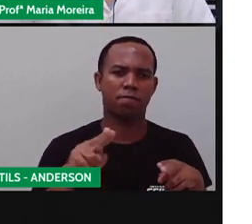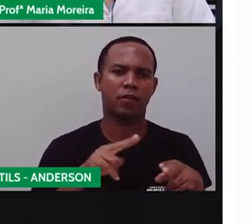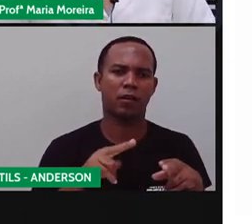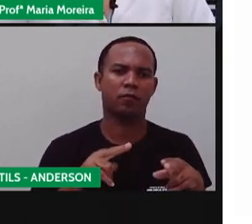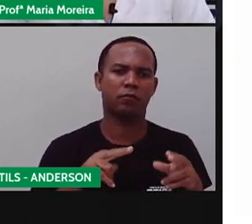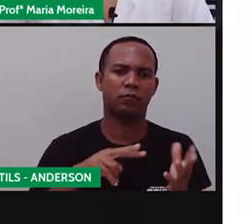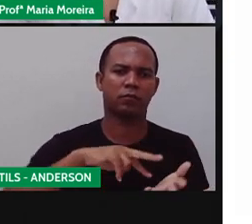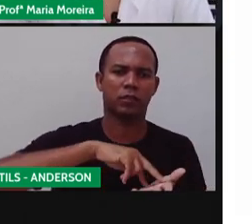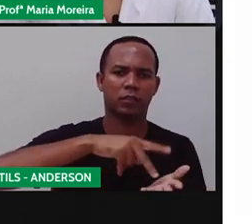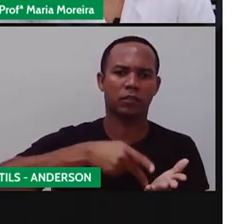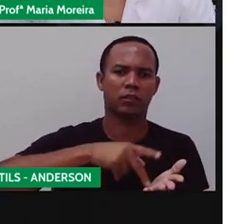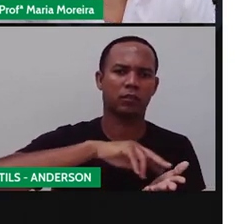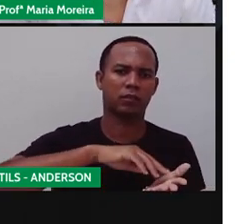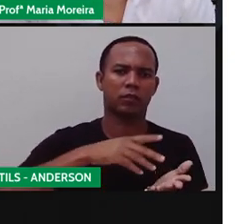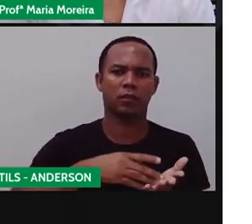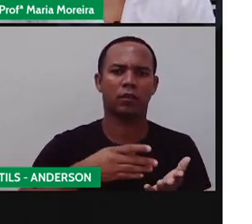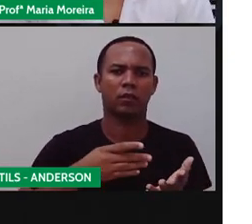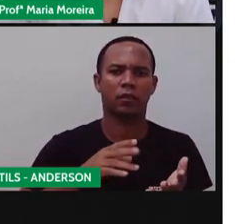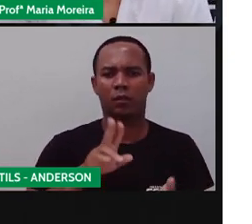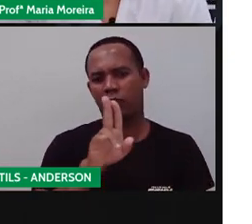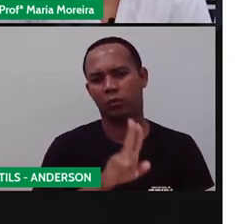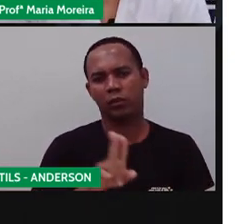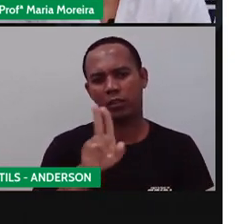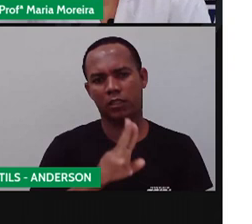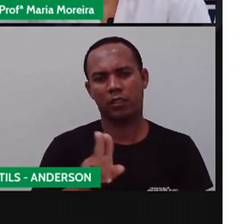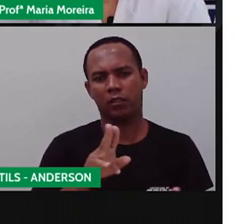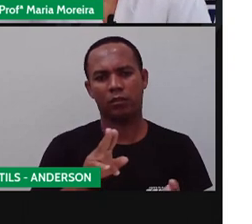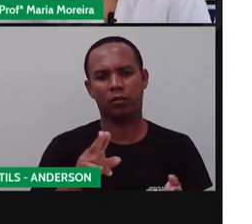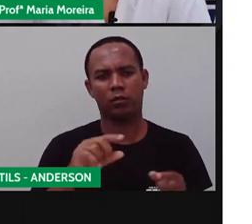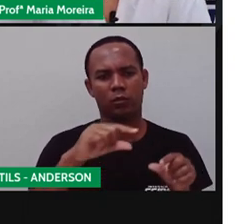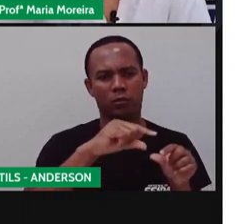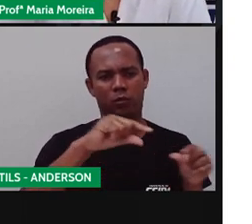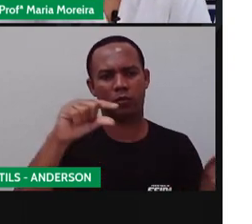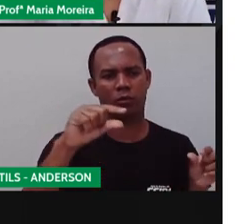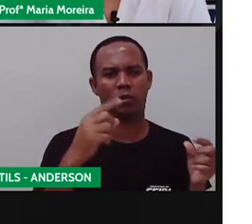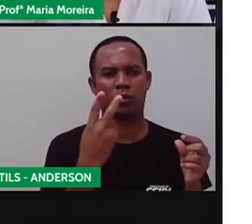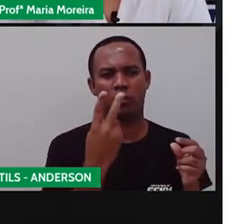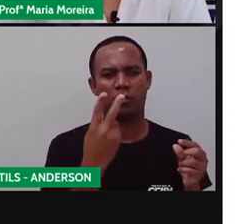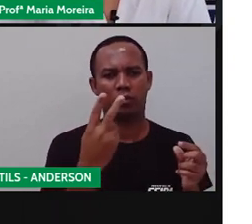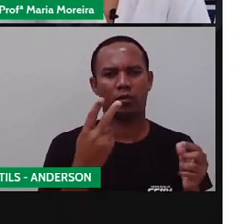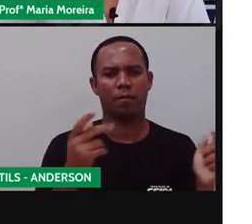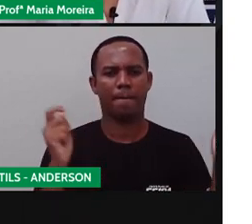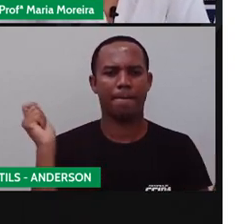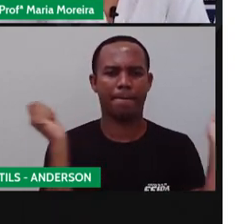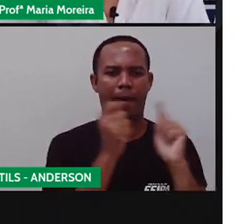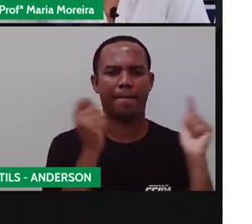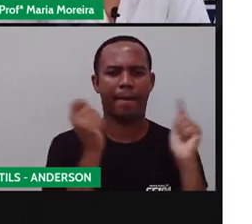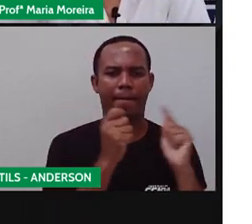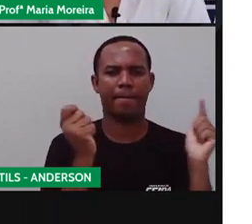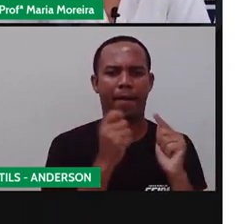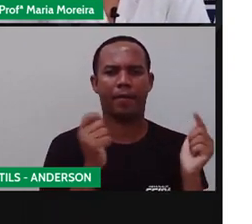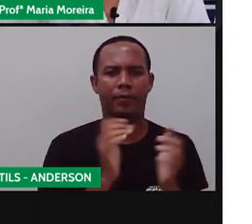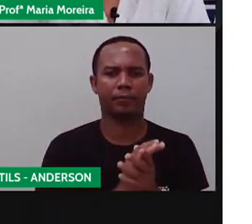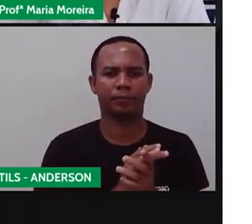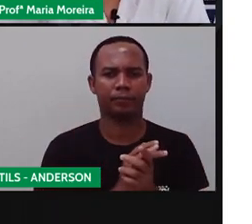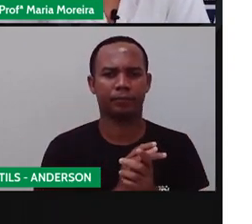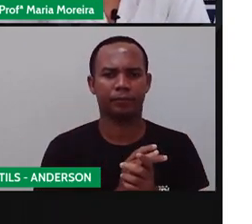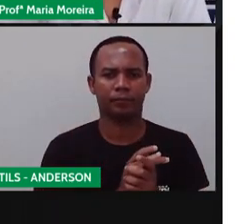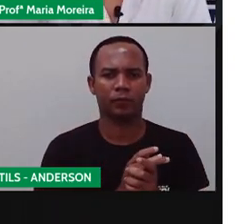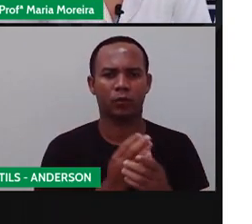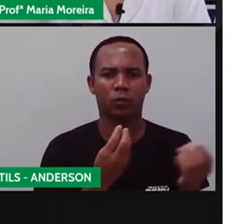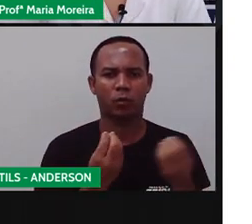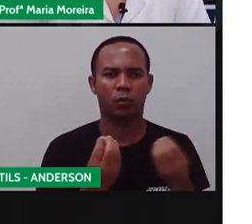Bom, usando como armas dois bastões chamados de grimas, que via a palavra esgrimas,